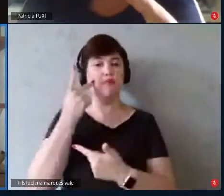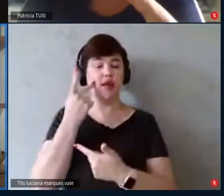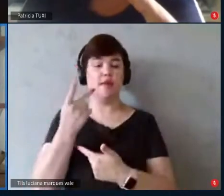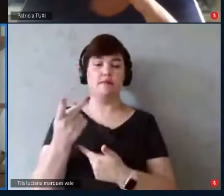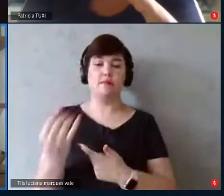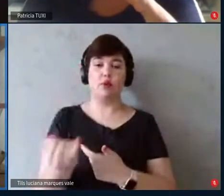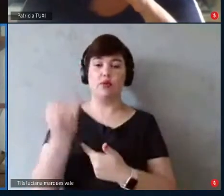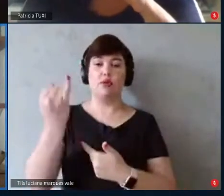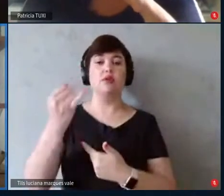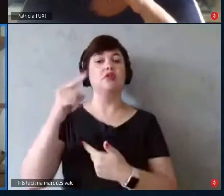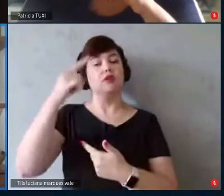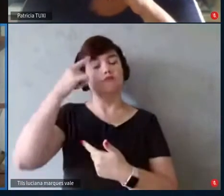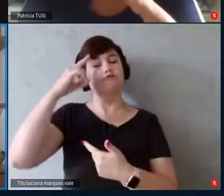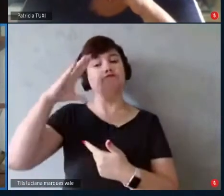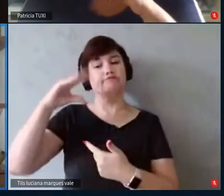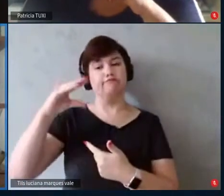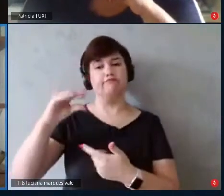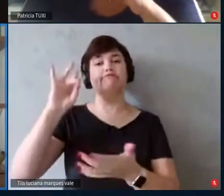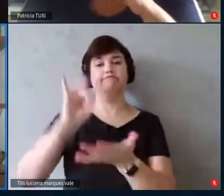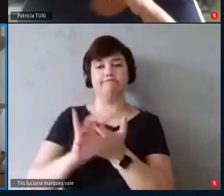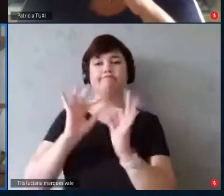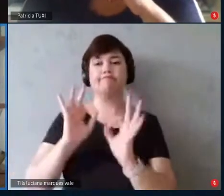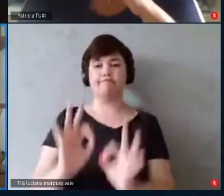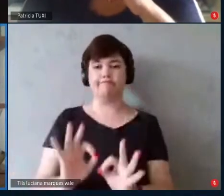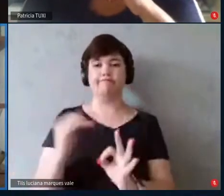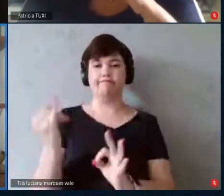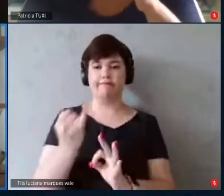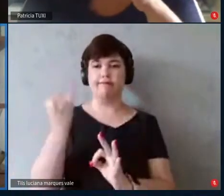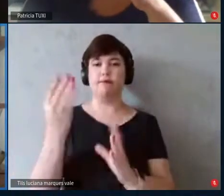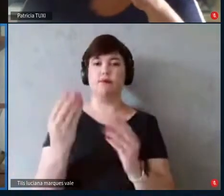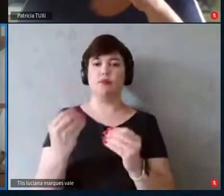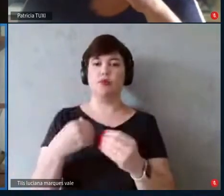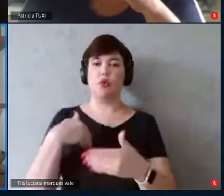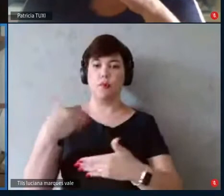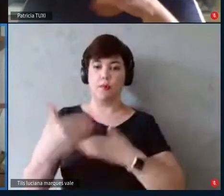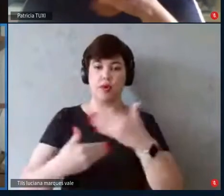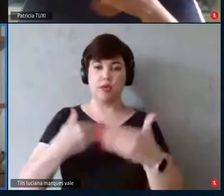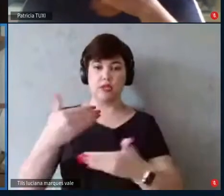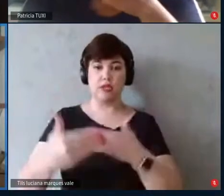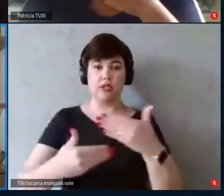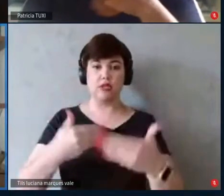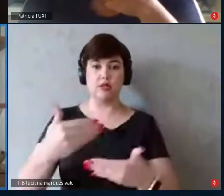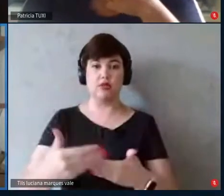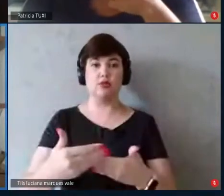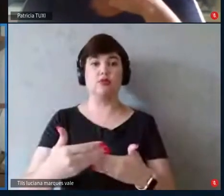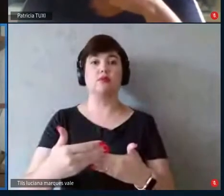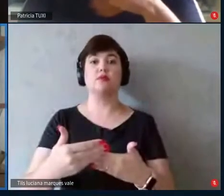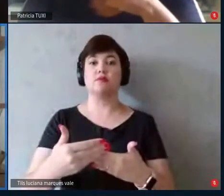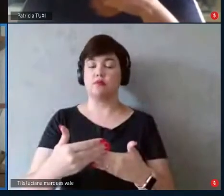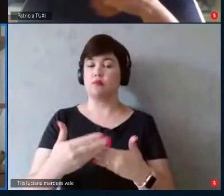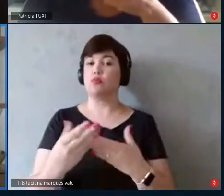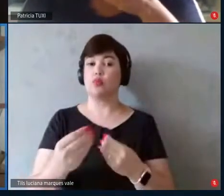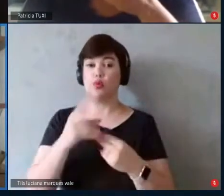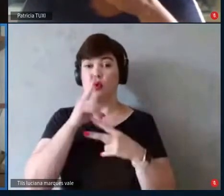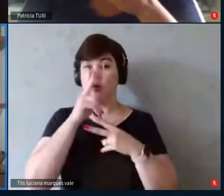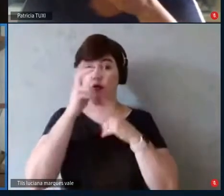ele amadureceu muito, eu concordo com você, foi um processo muito consistente. Eu acho que ele ainda não se